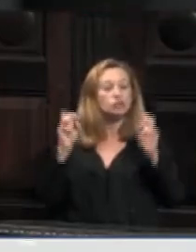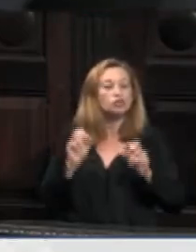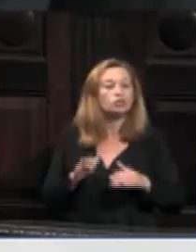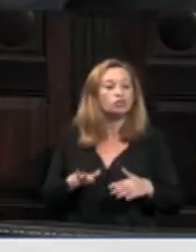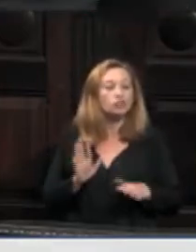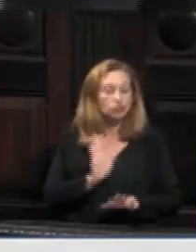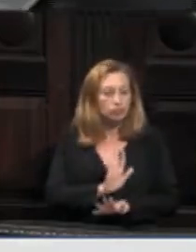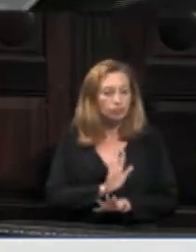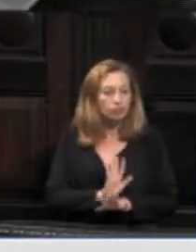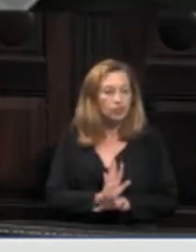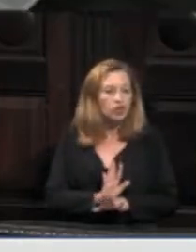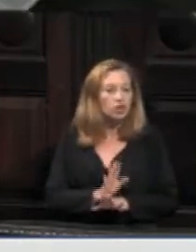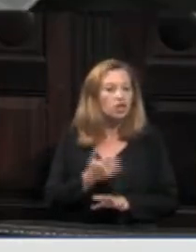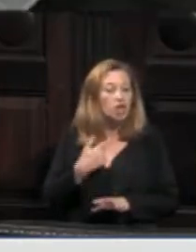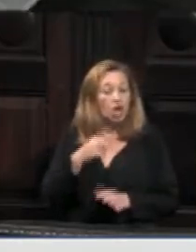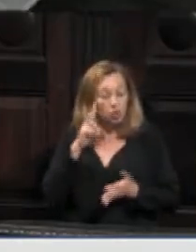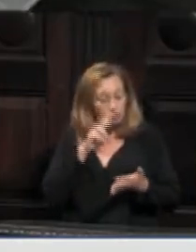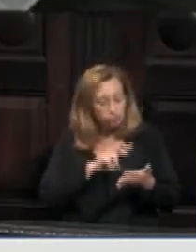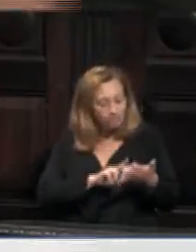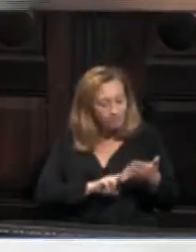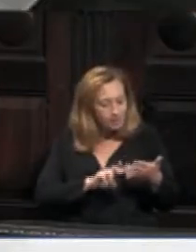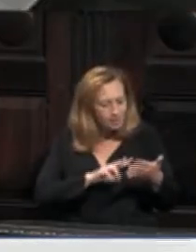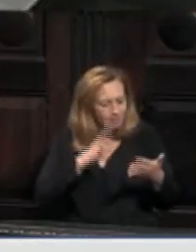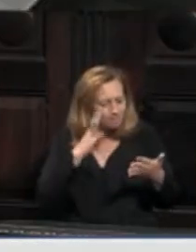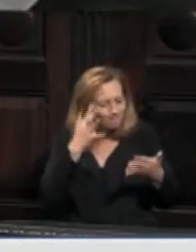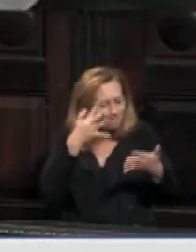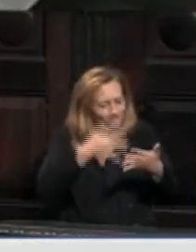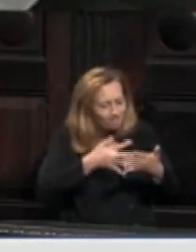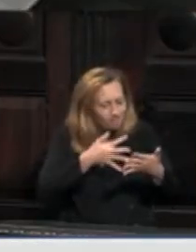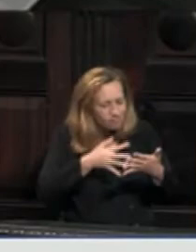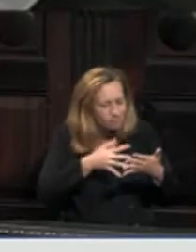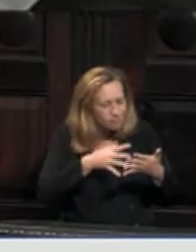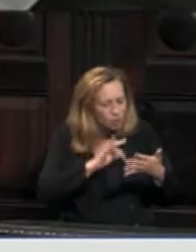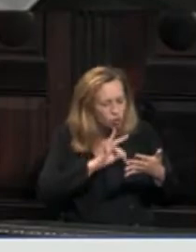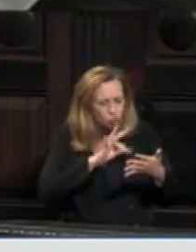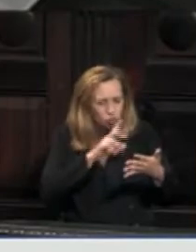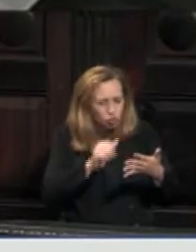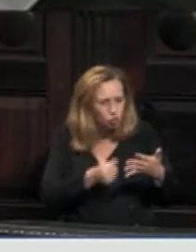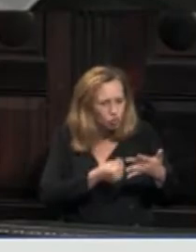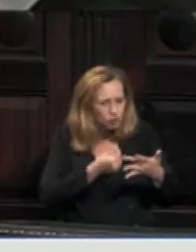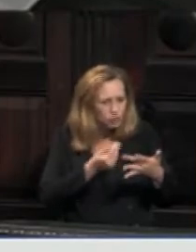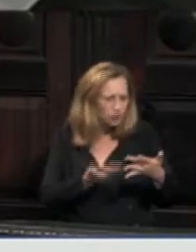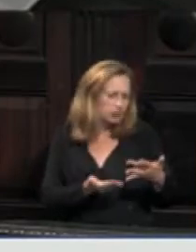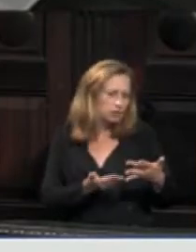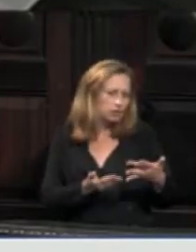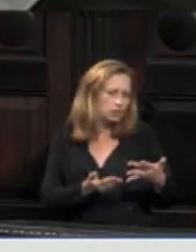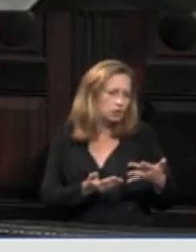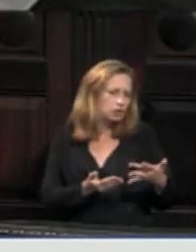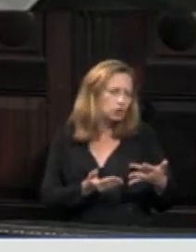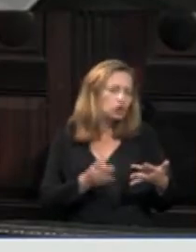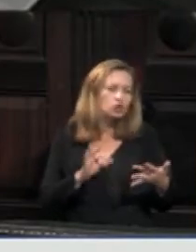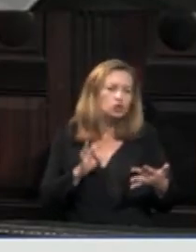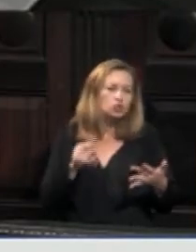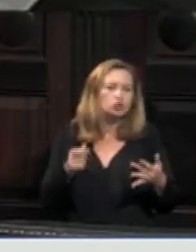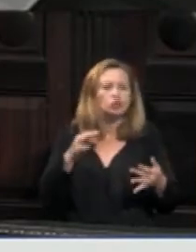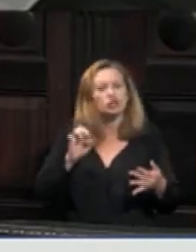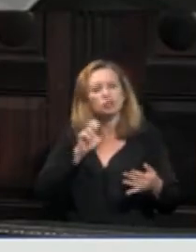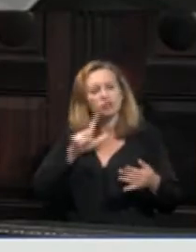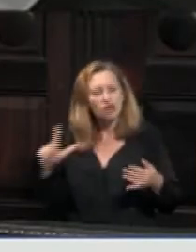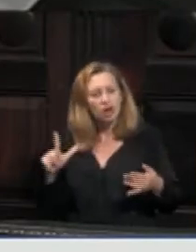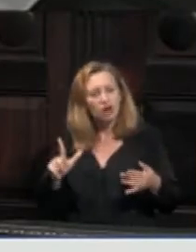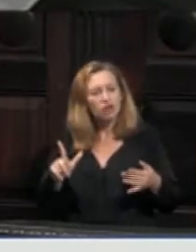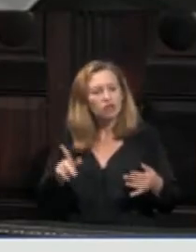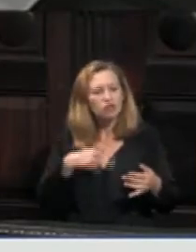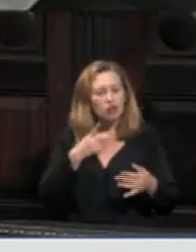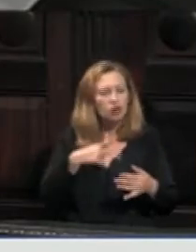parecer do tribunal e li atentamente a lista de inelegibilidade que o tribunal publicou recentemente de diversos ordenadores